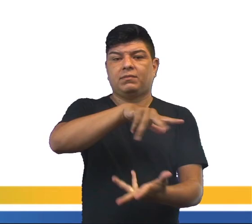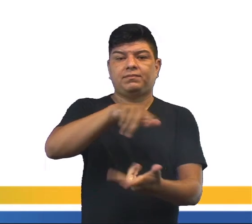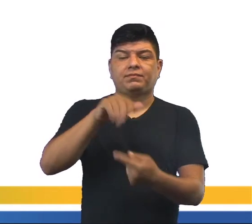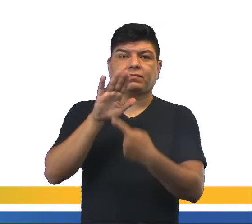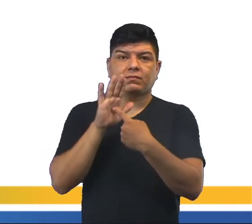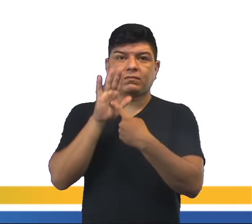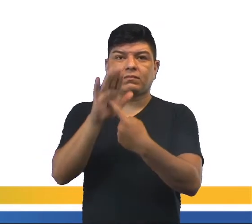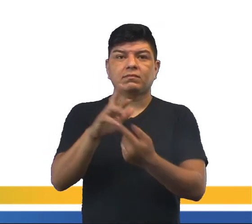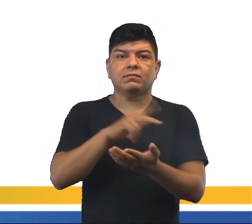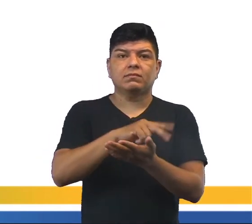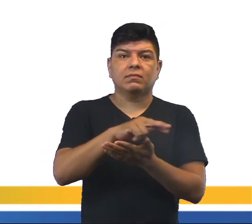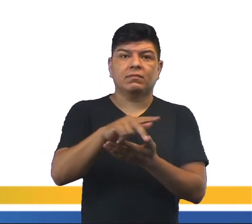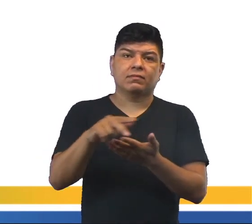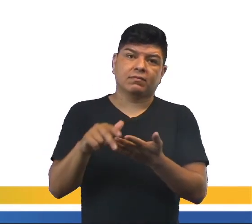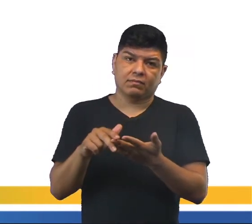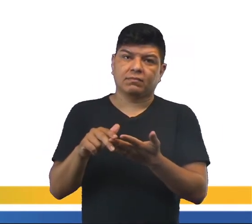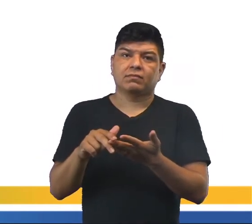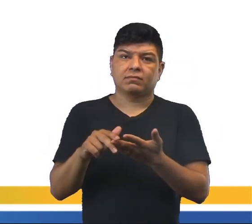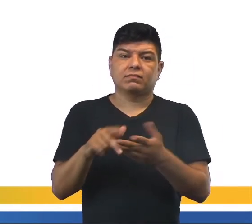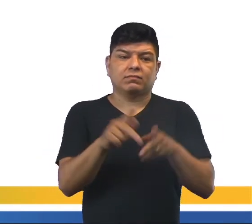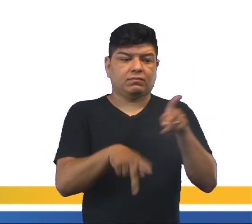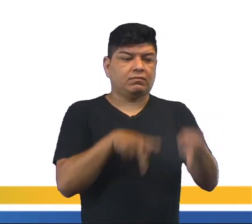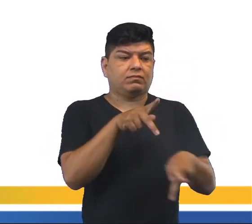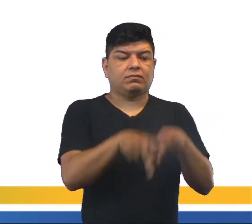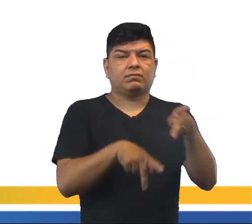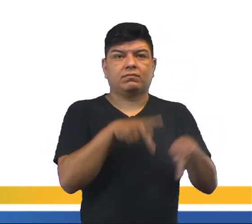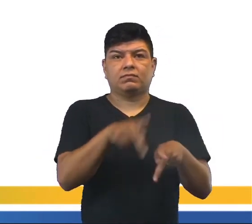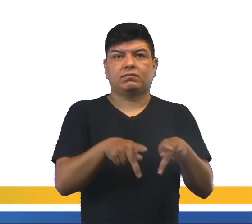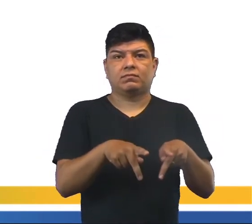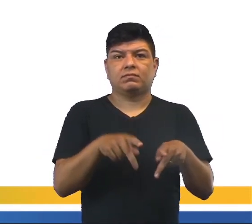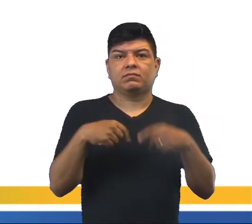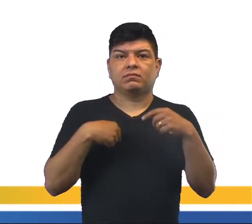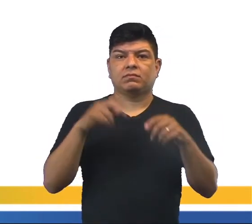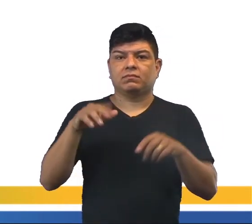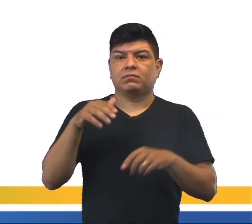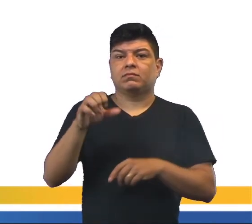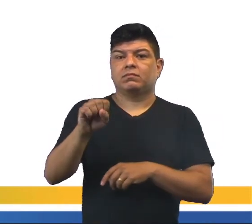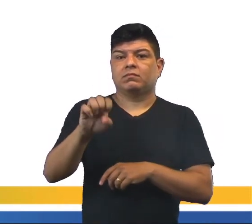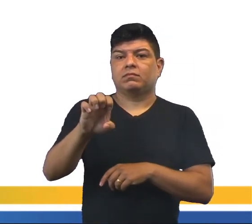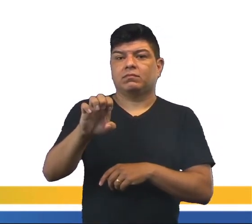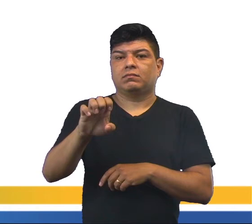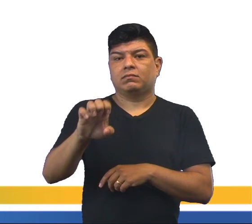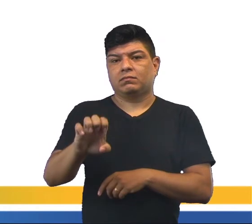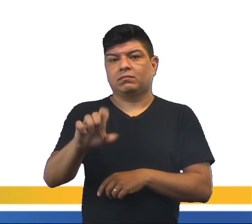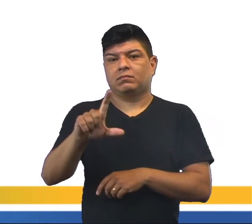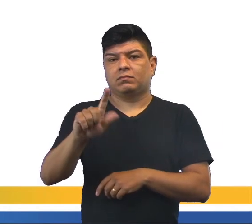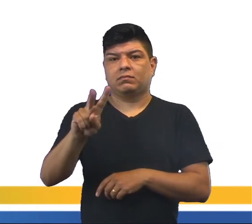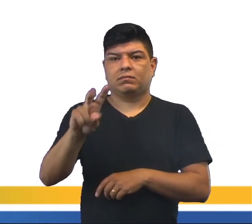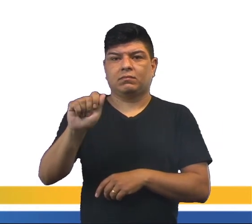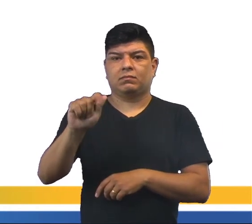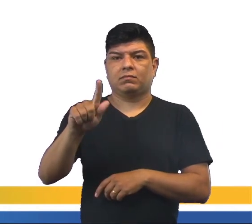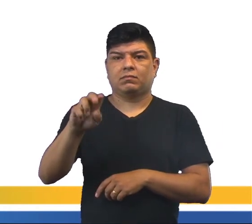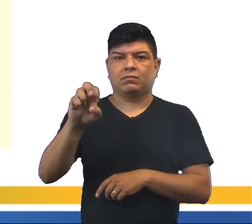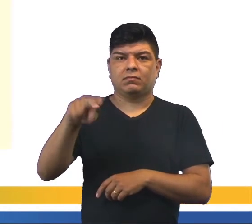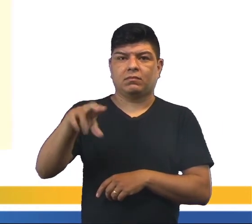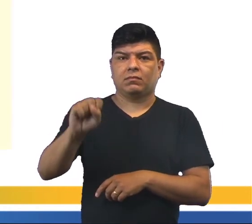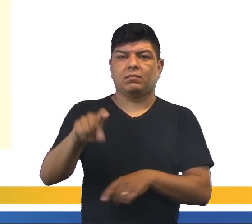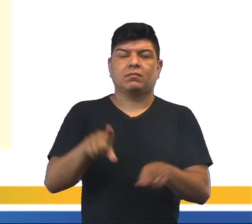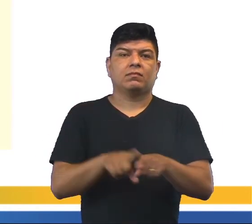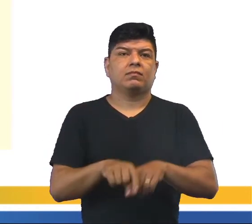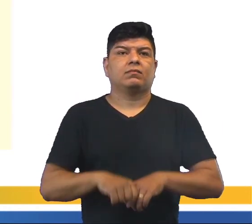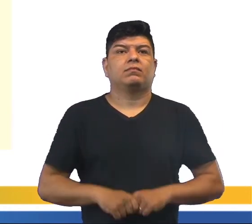apresentar diferentes estágios de civilização. Os selvagens representariam, assim, a infância da sociedade ocidental.